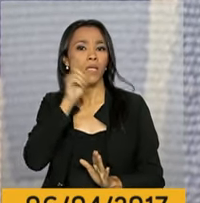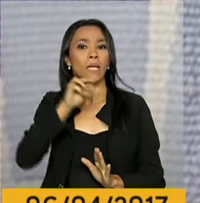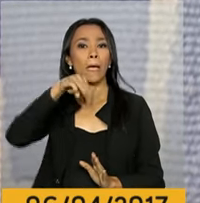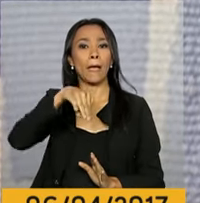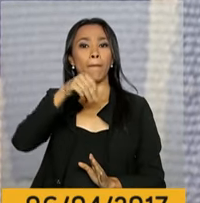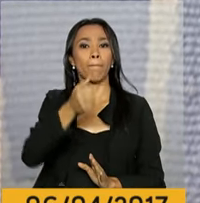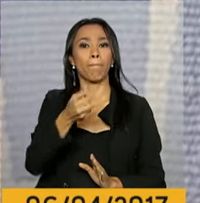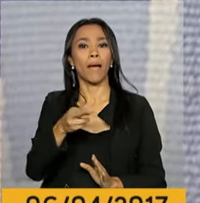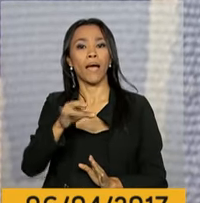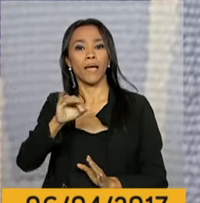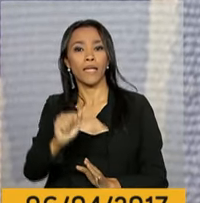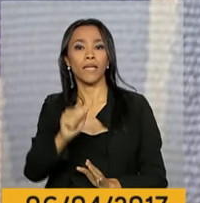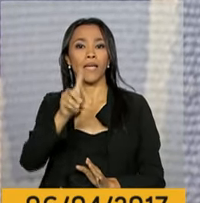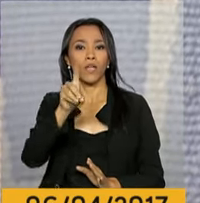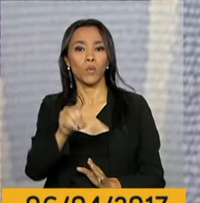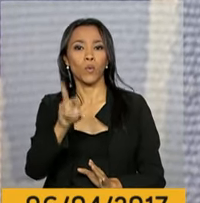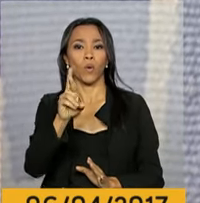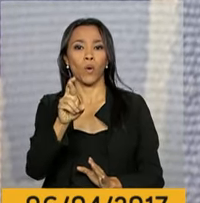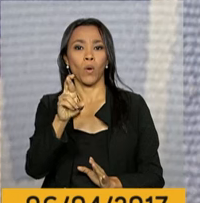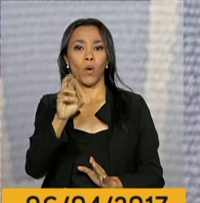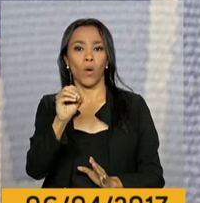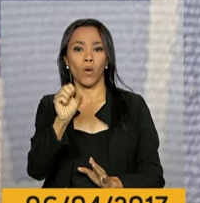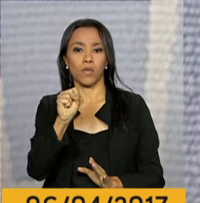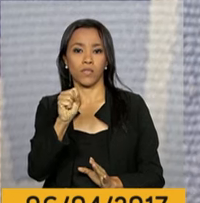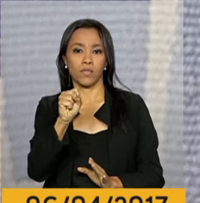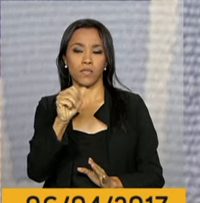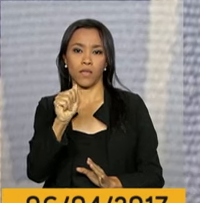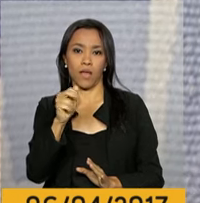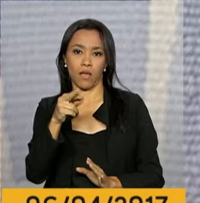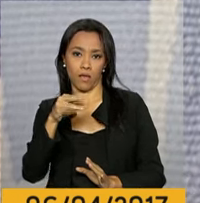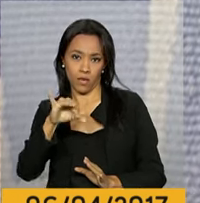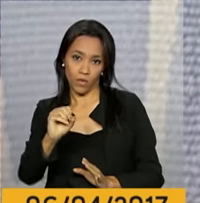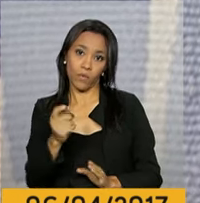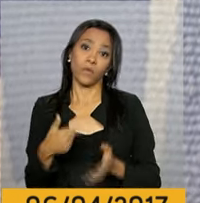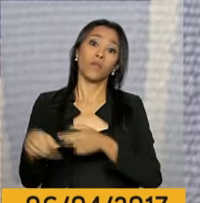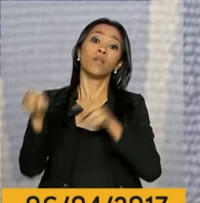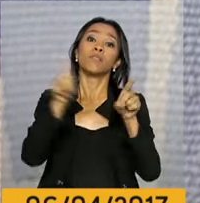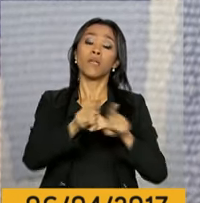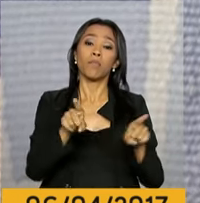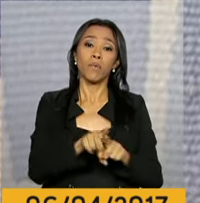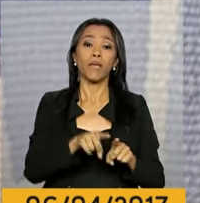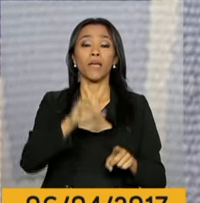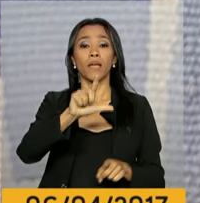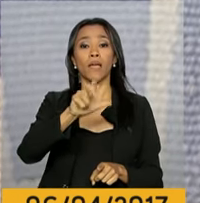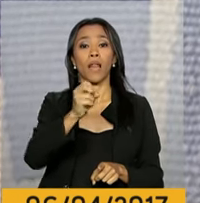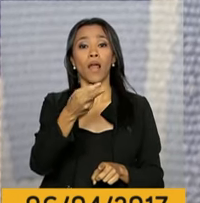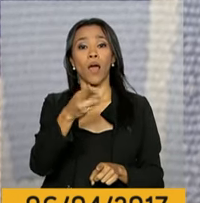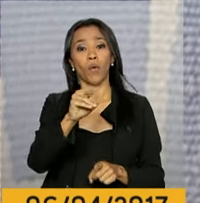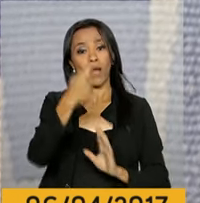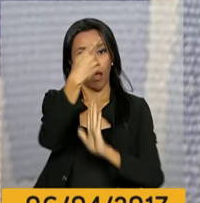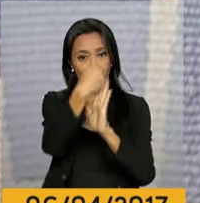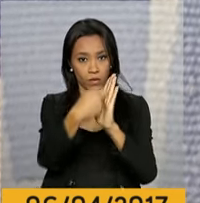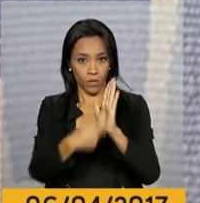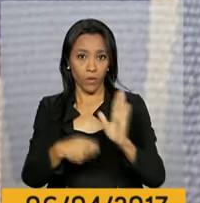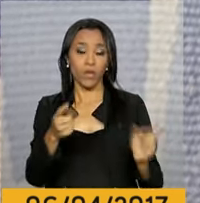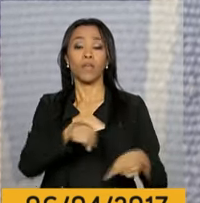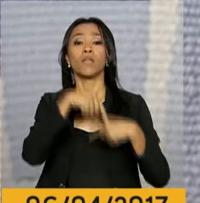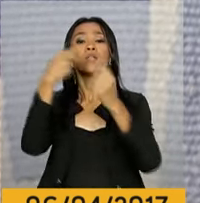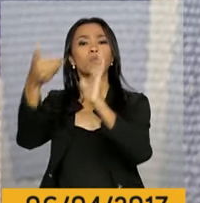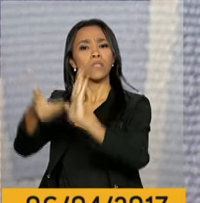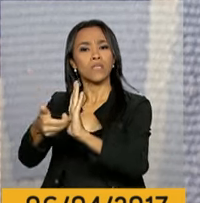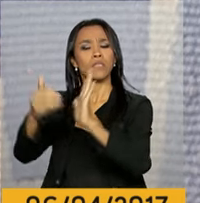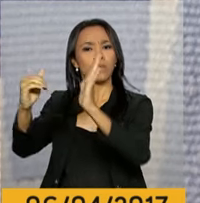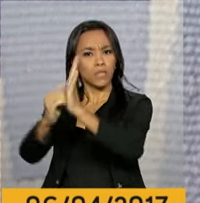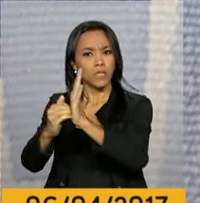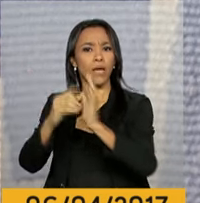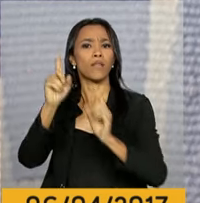relatora na Câmara dos Deputados foi a deputada Laura Carneiro e a relatora no Senado Federal foi a senadora